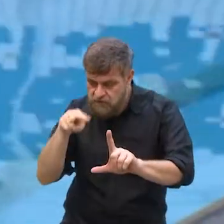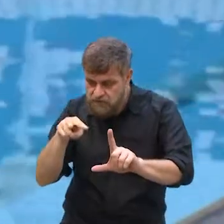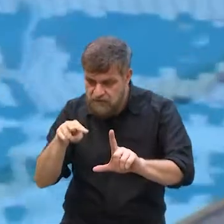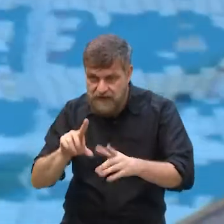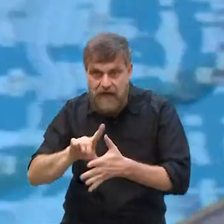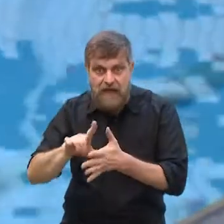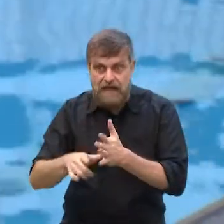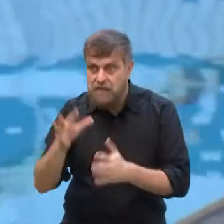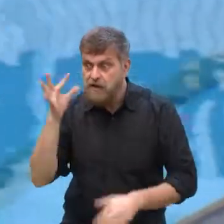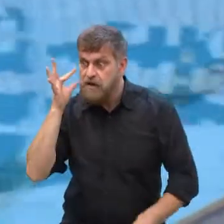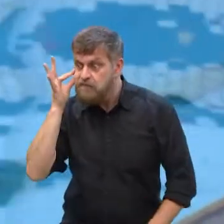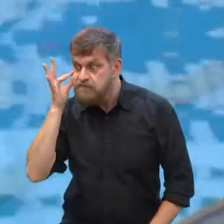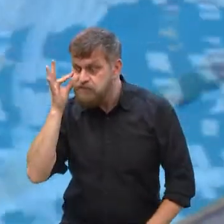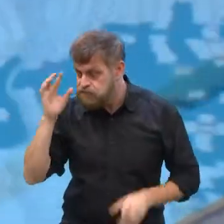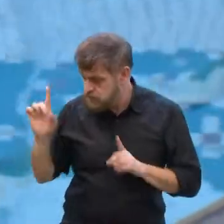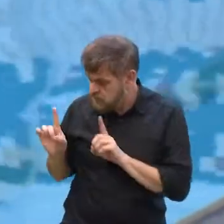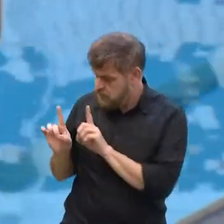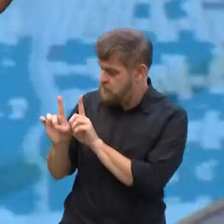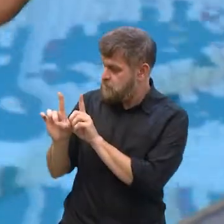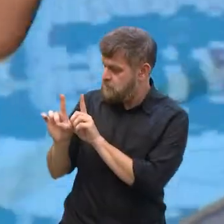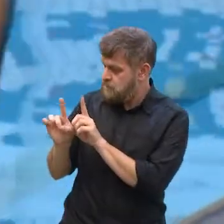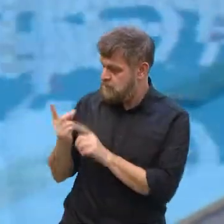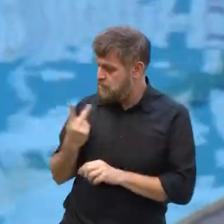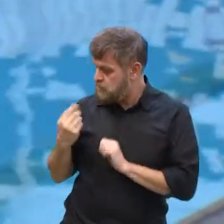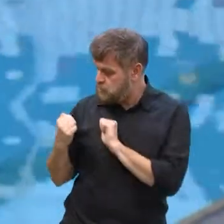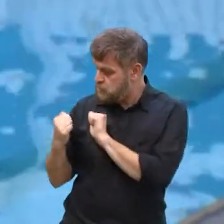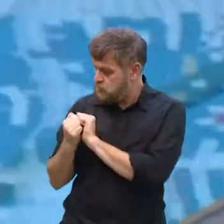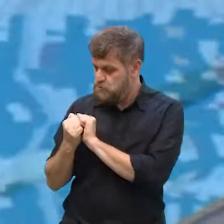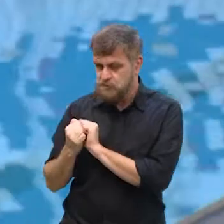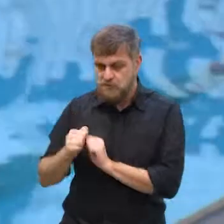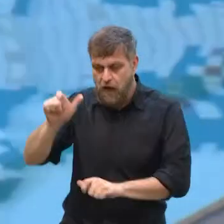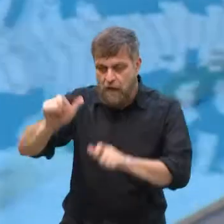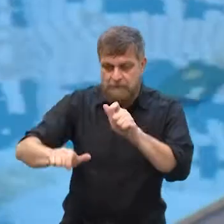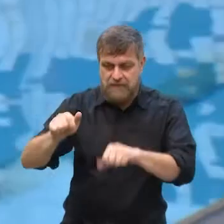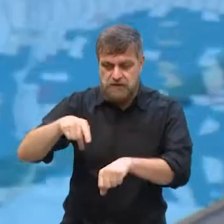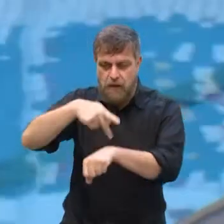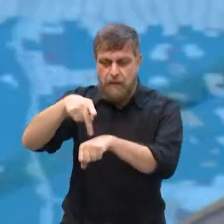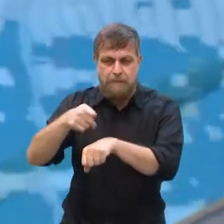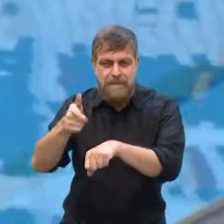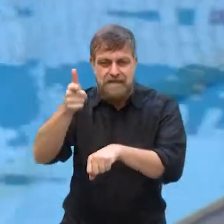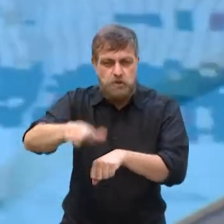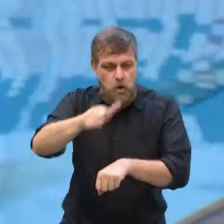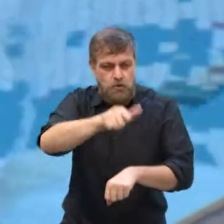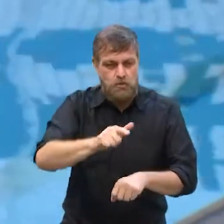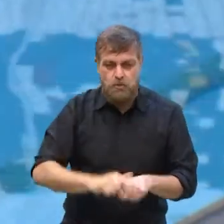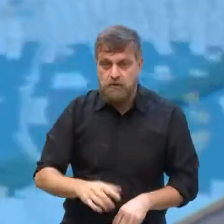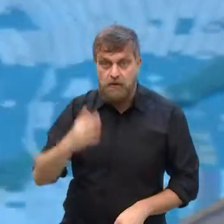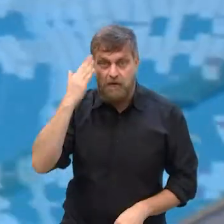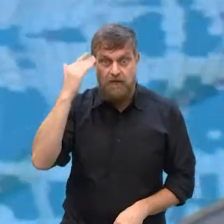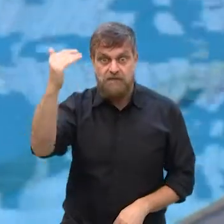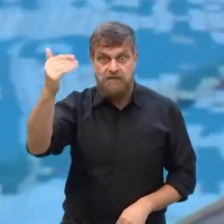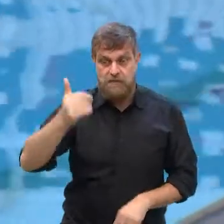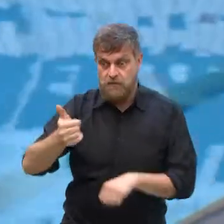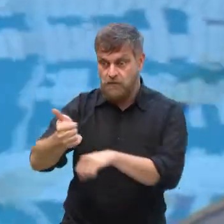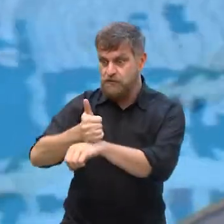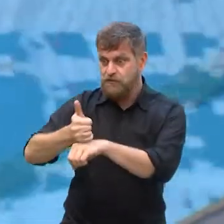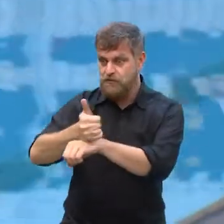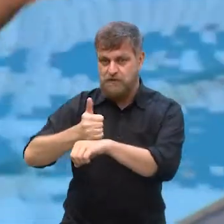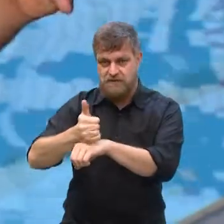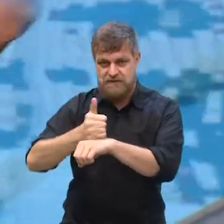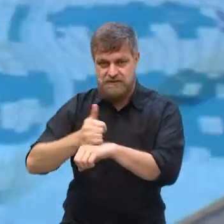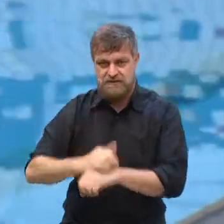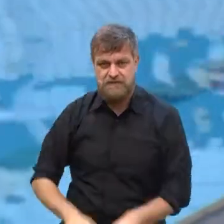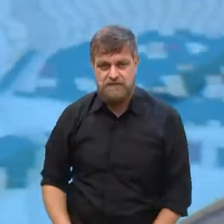pude conhecer Roger Federer, Rafael Nadal, Djokovic, enfim, pude conhecer inúmeros atletas,